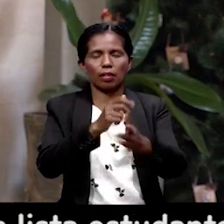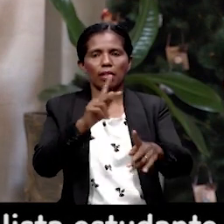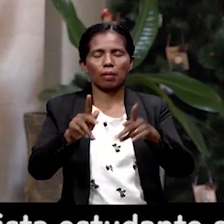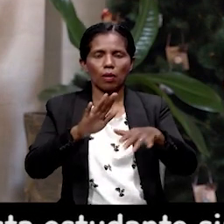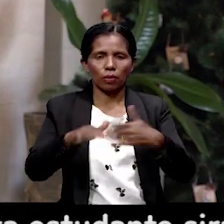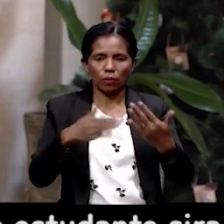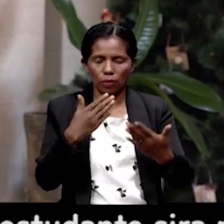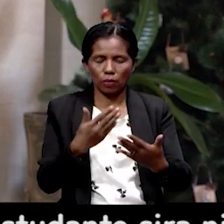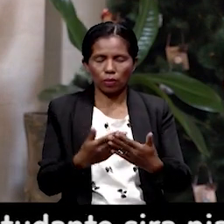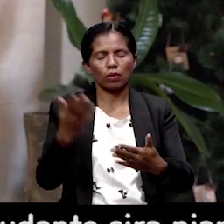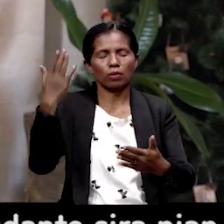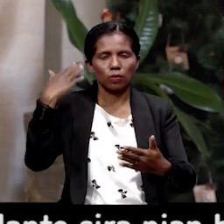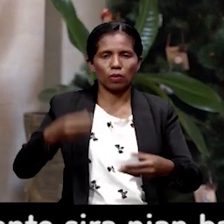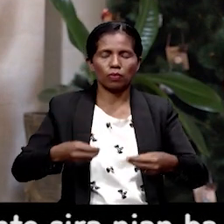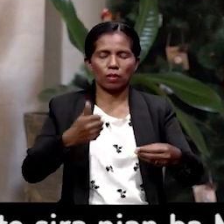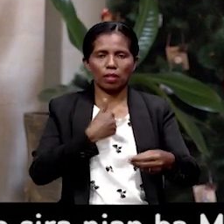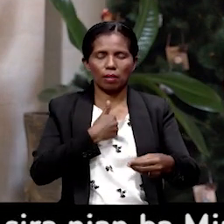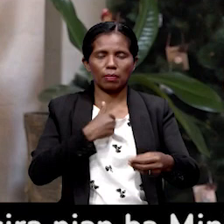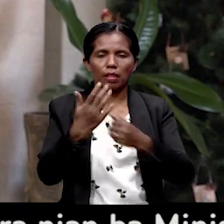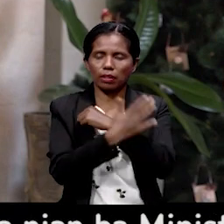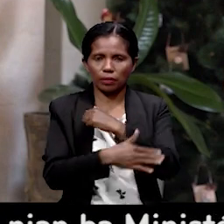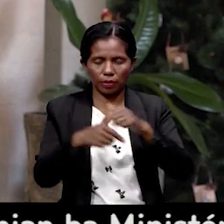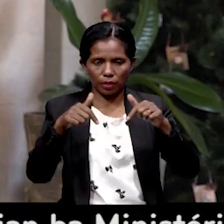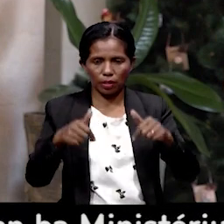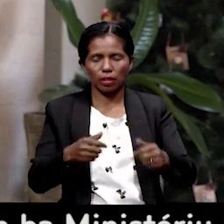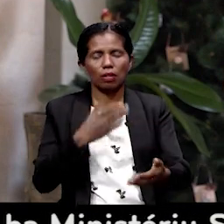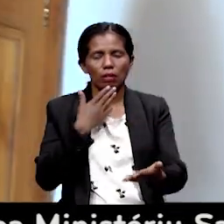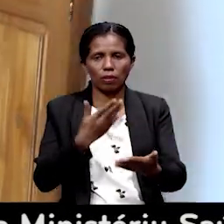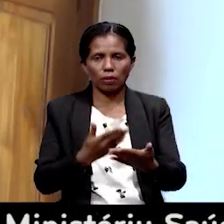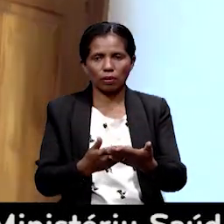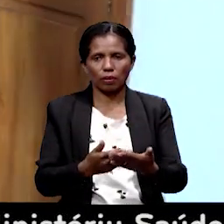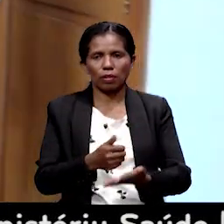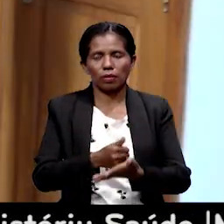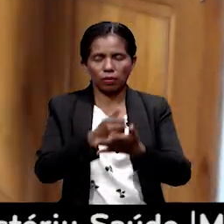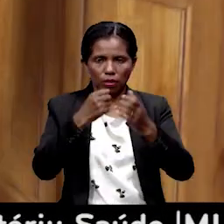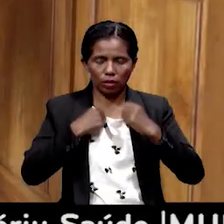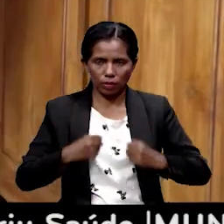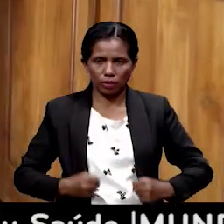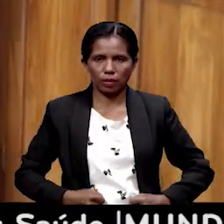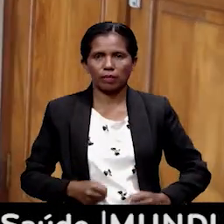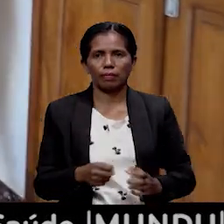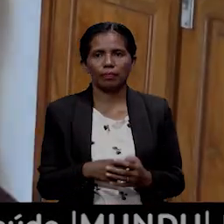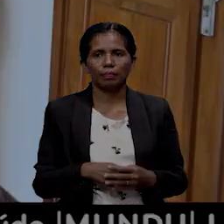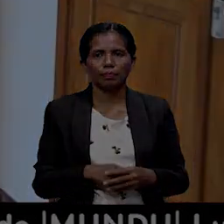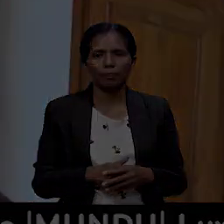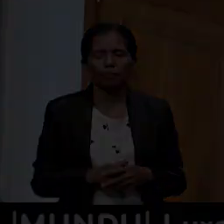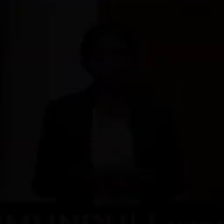sira, nebe uluk foan barai idane, ho digno li fusi tratamento saúde. Bem-vinda, Ximenes, GMN.